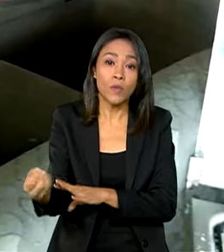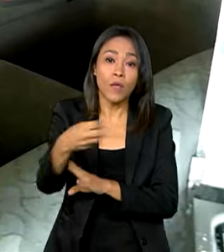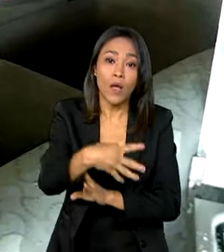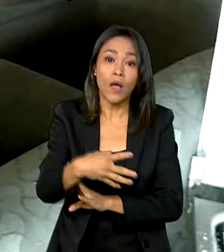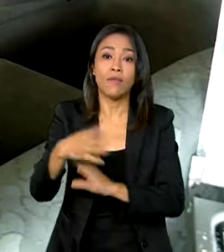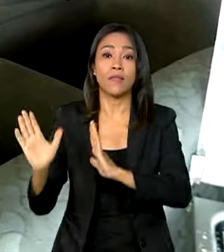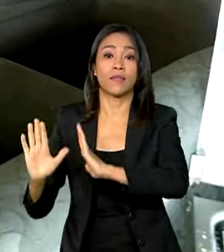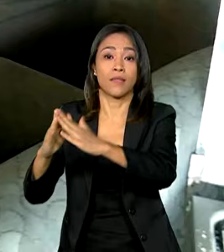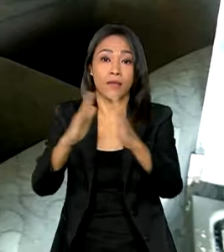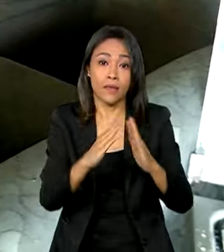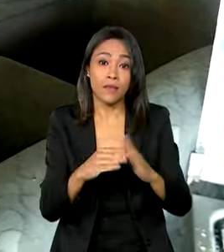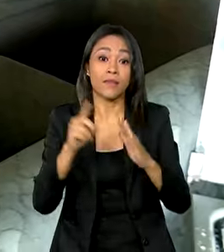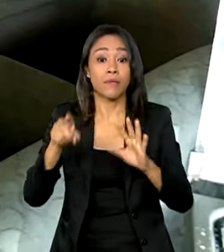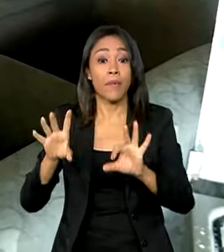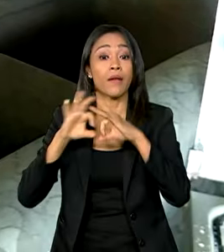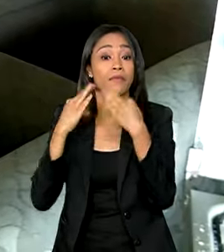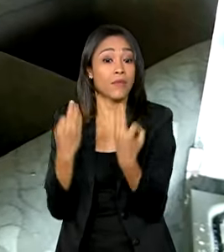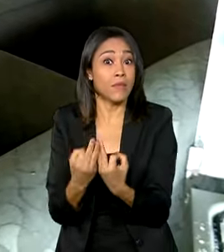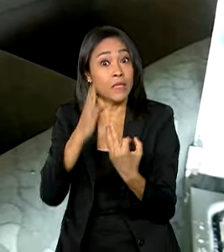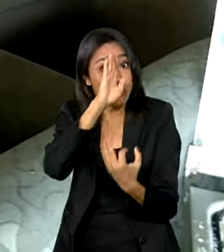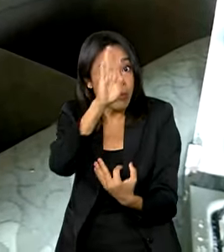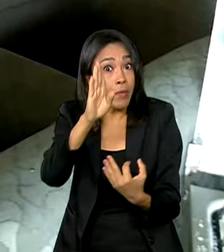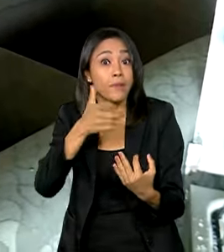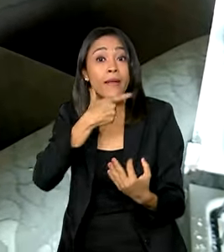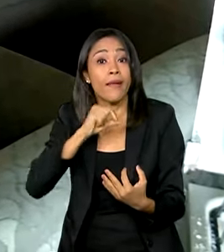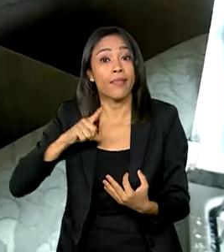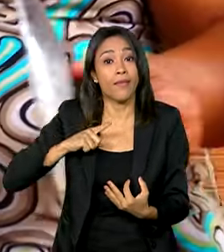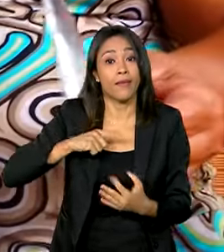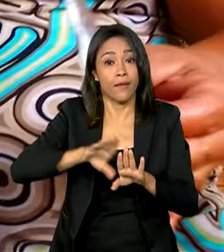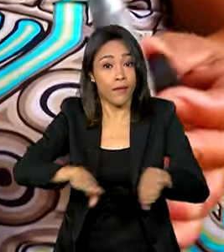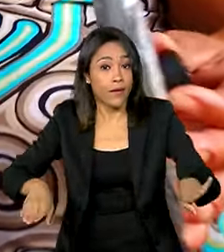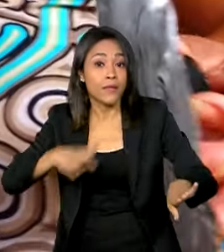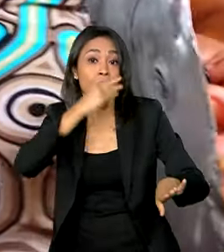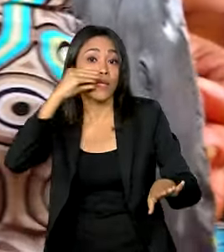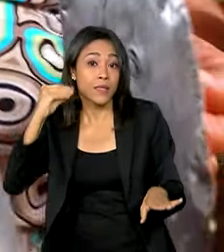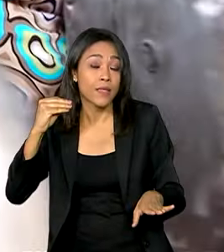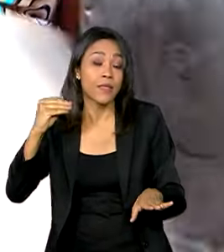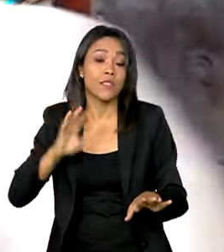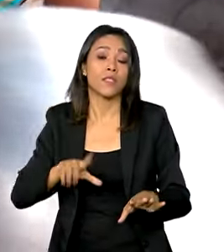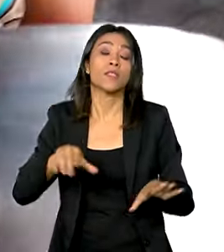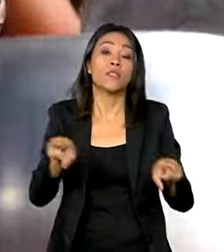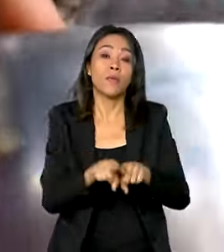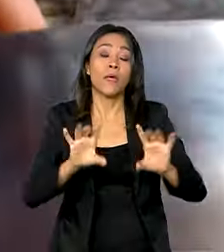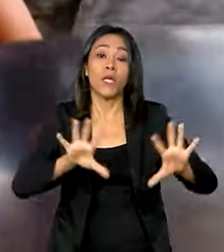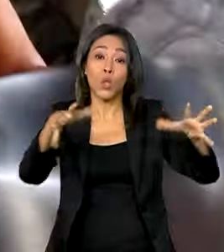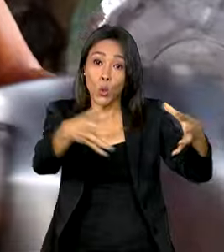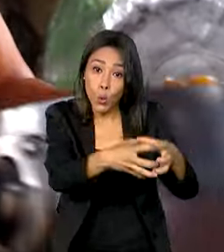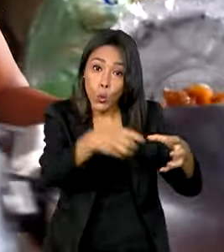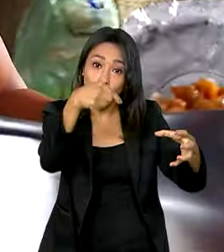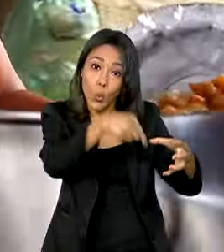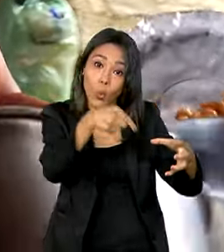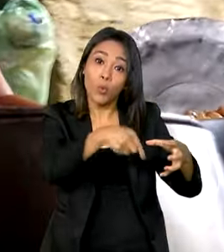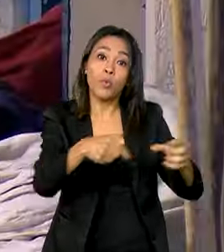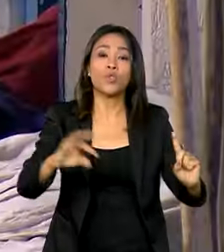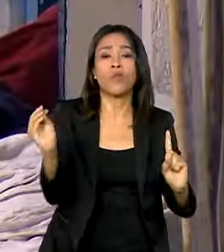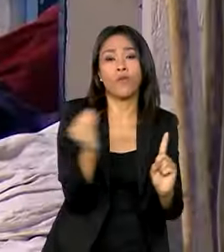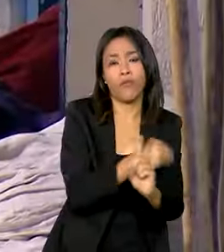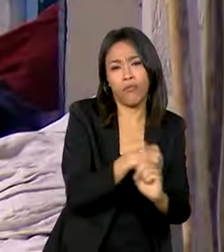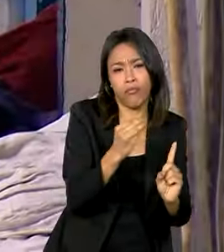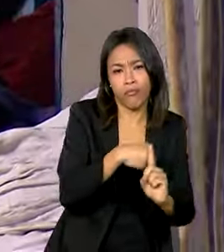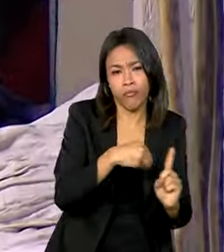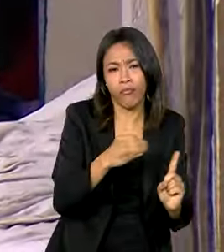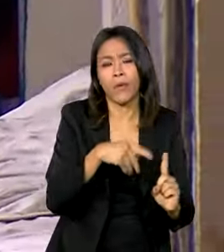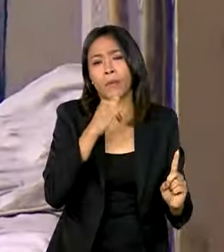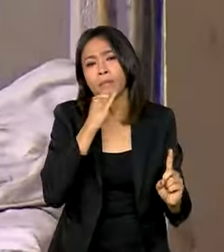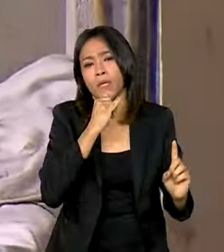com prioridade para lares com crianças e adolescentes além de grupos em situação de vulnerabilidade